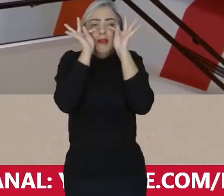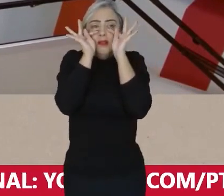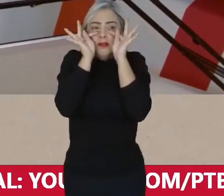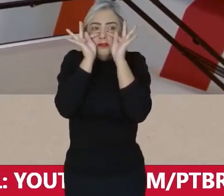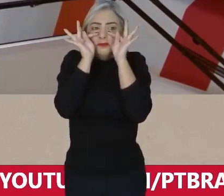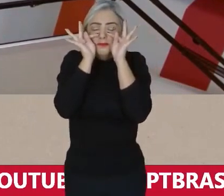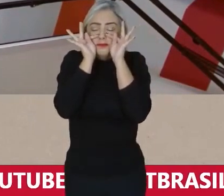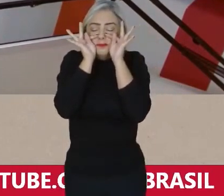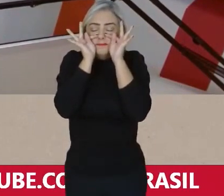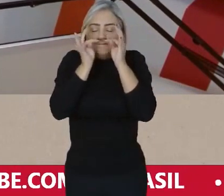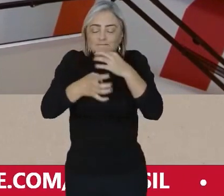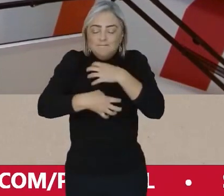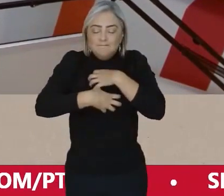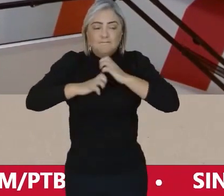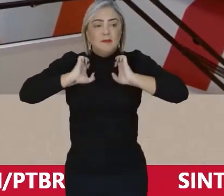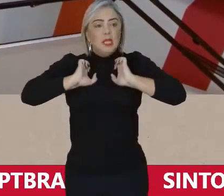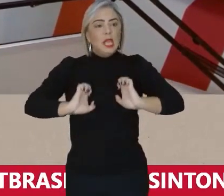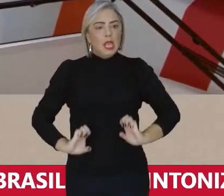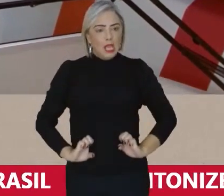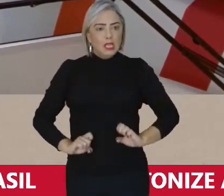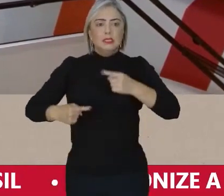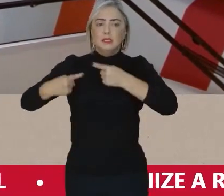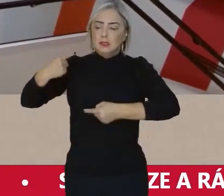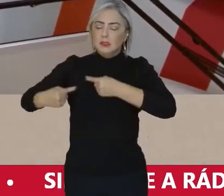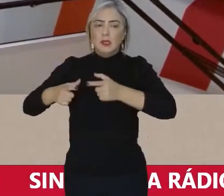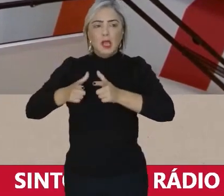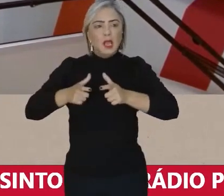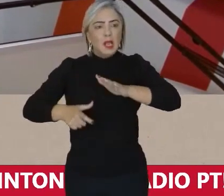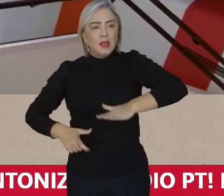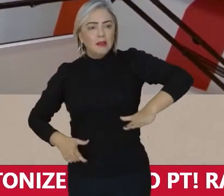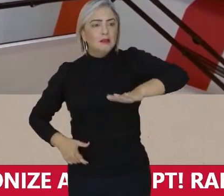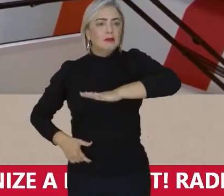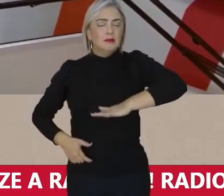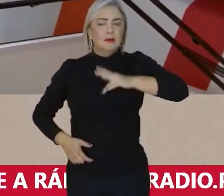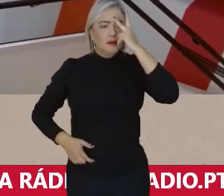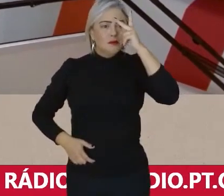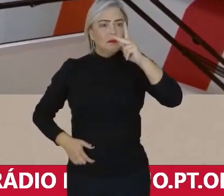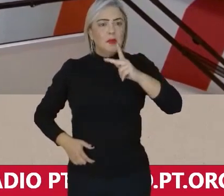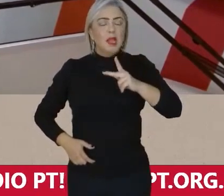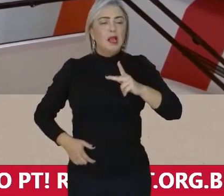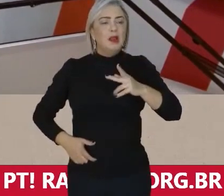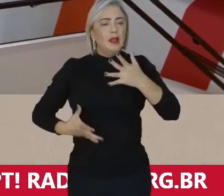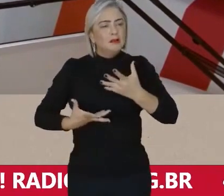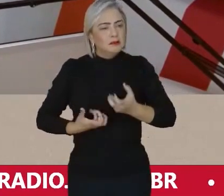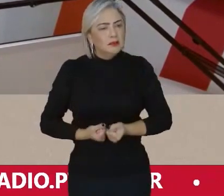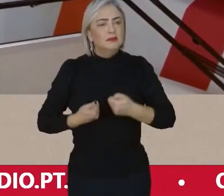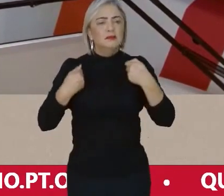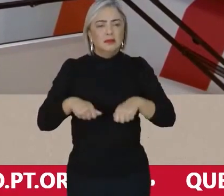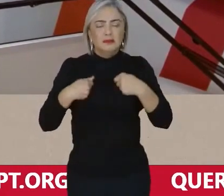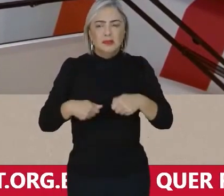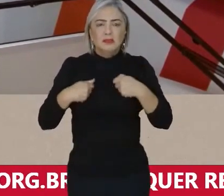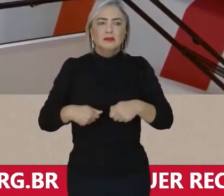testemunho que podem mover ética e politicamente amplos setores para o convencimento de que é